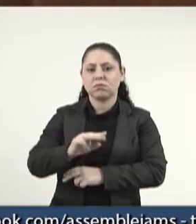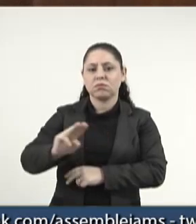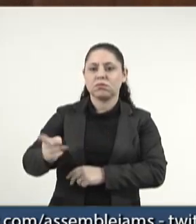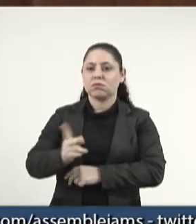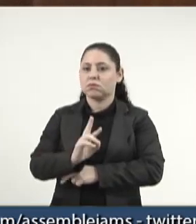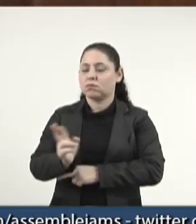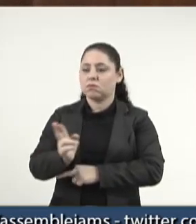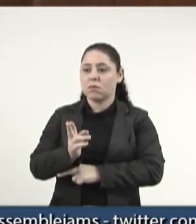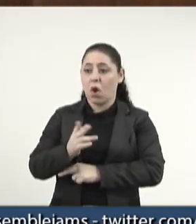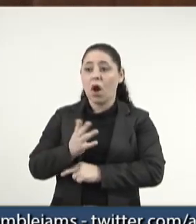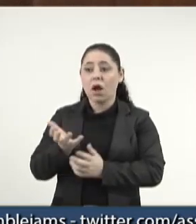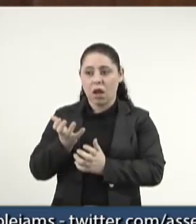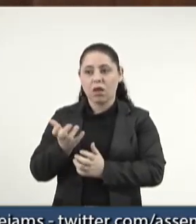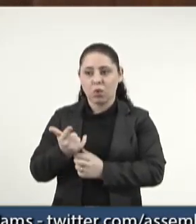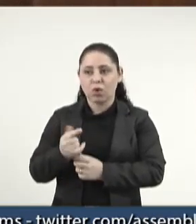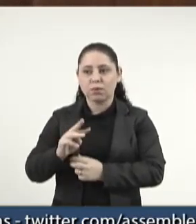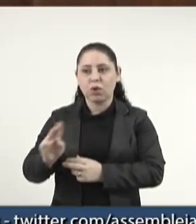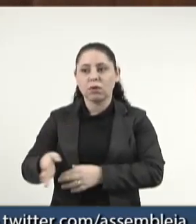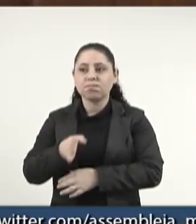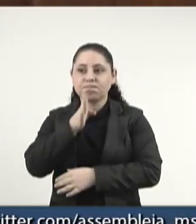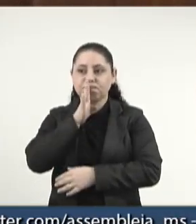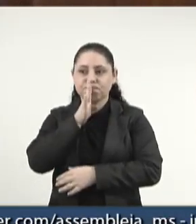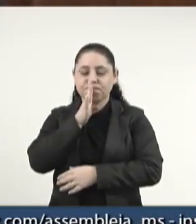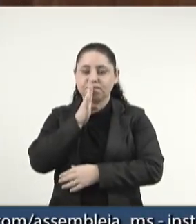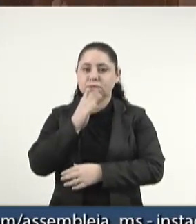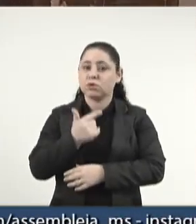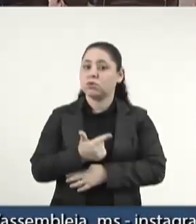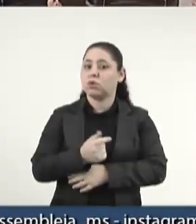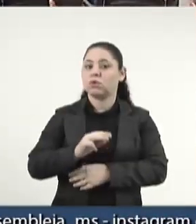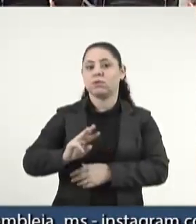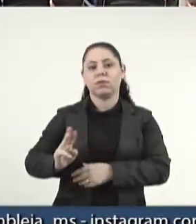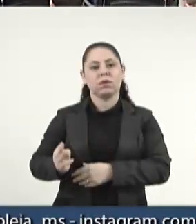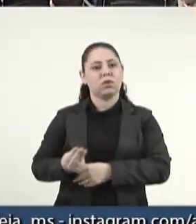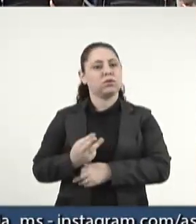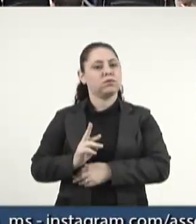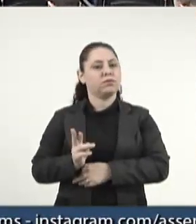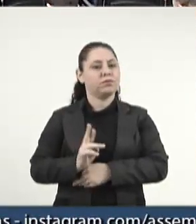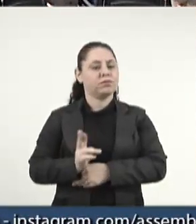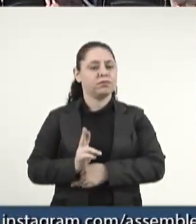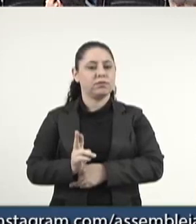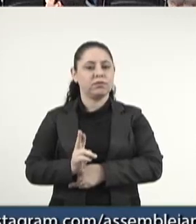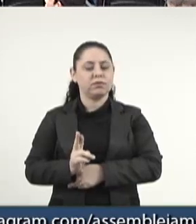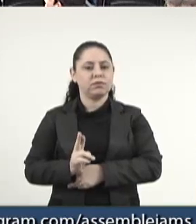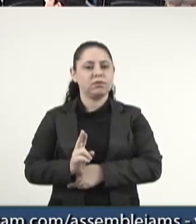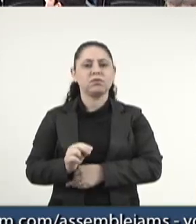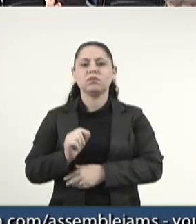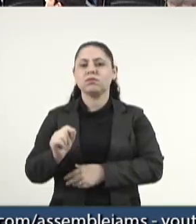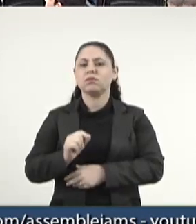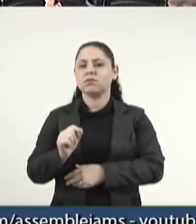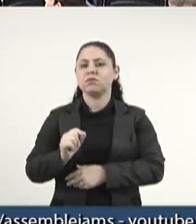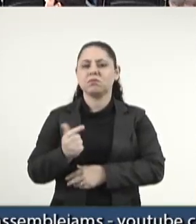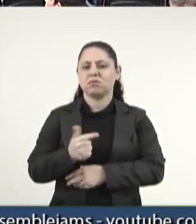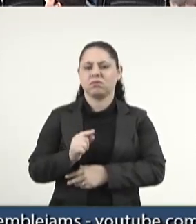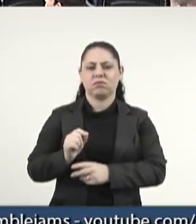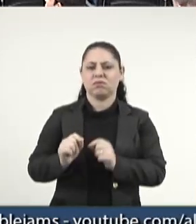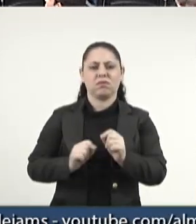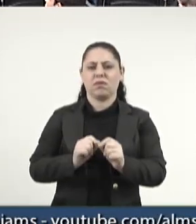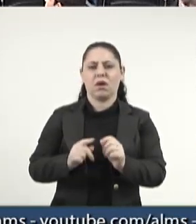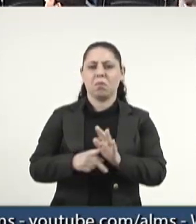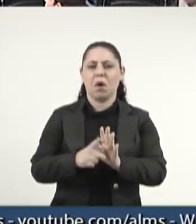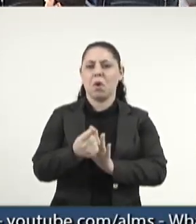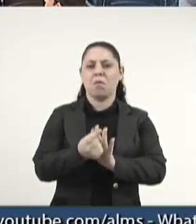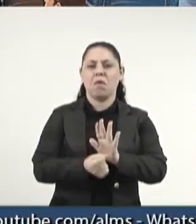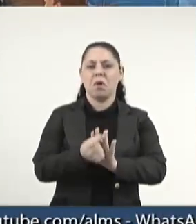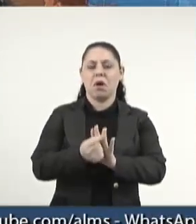milhões de reais, deputado Neno Razuc. 2 milhões de reais a título de comissão inexistente, porque não se trata de